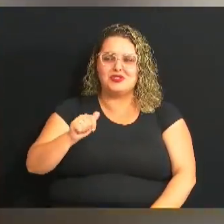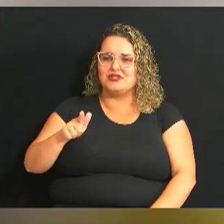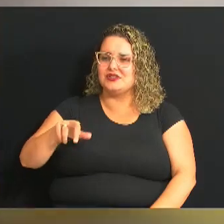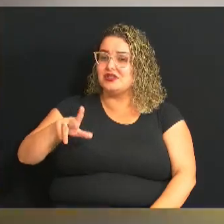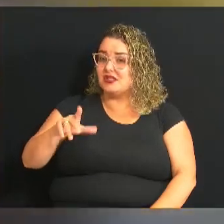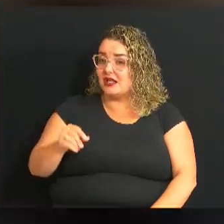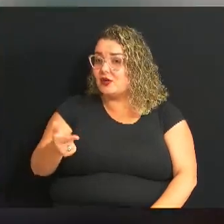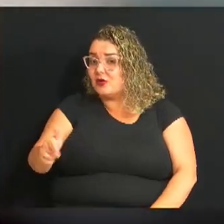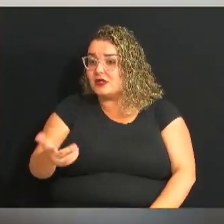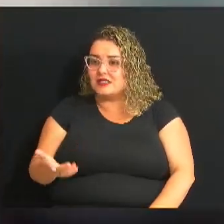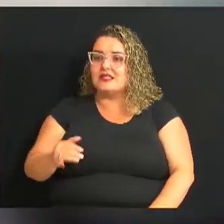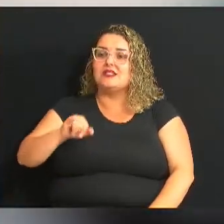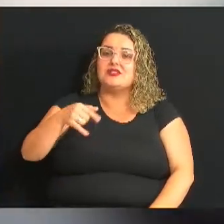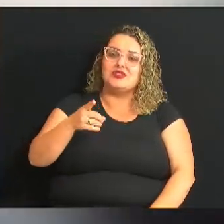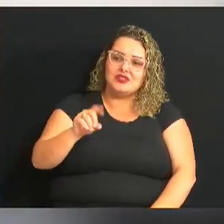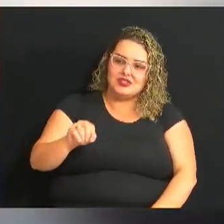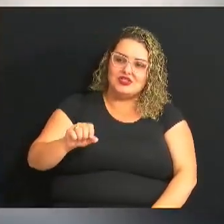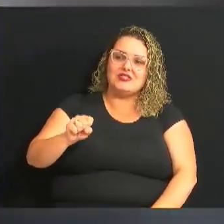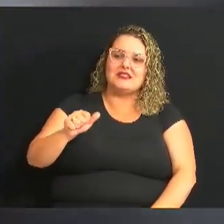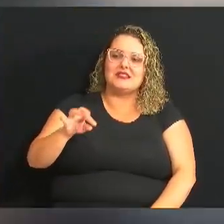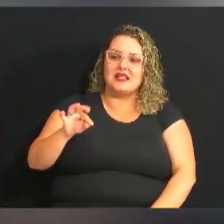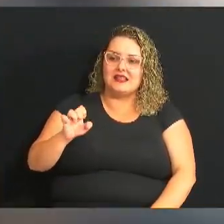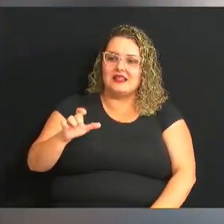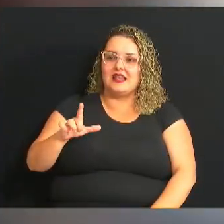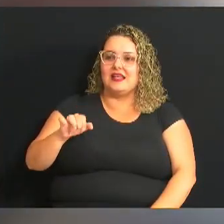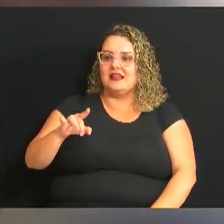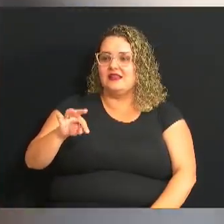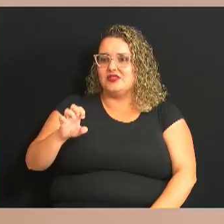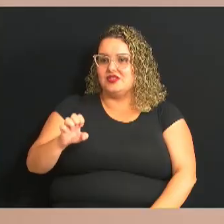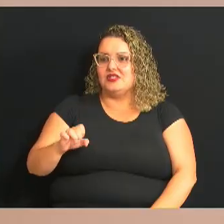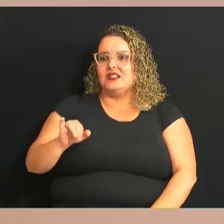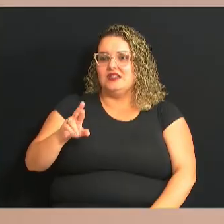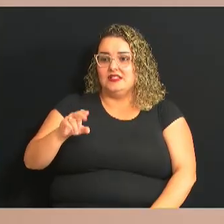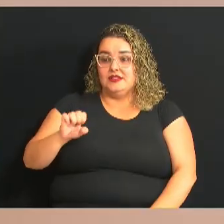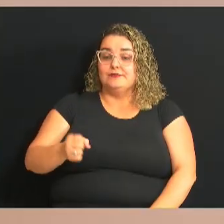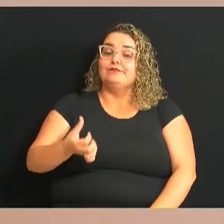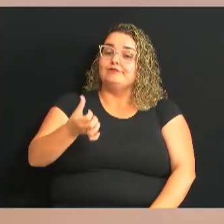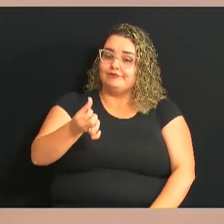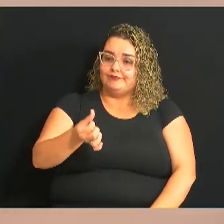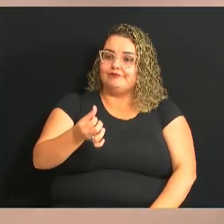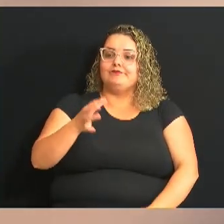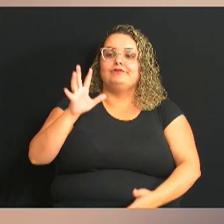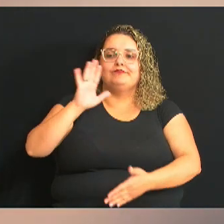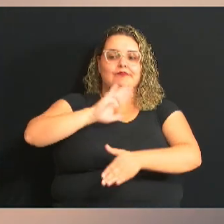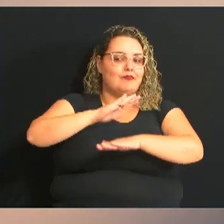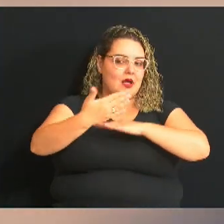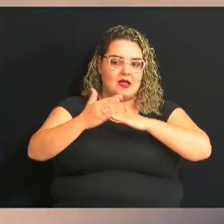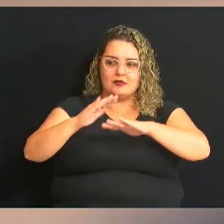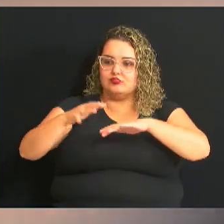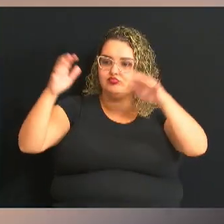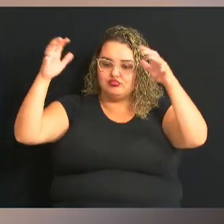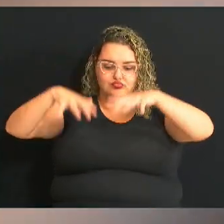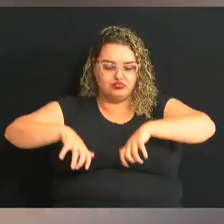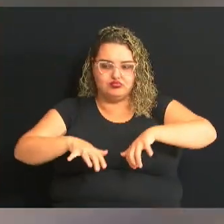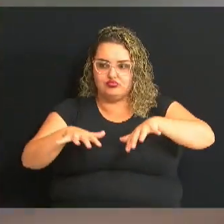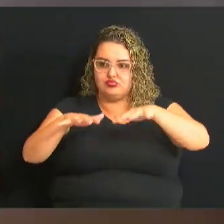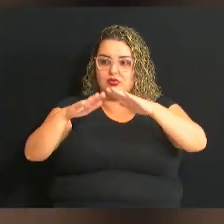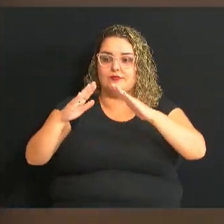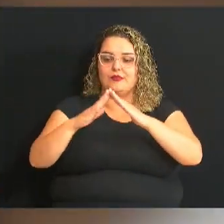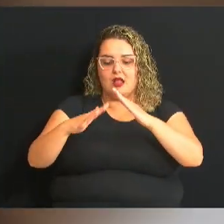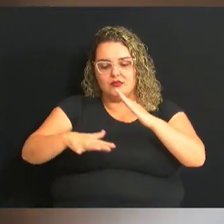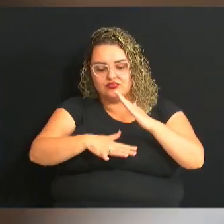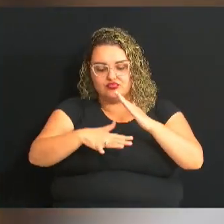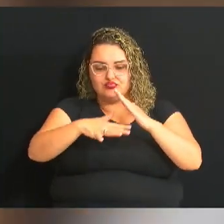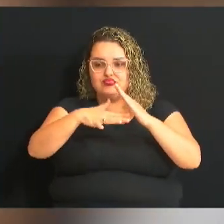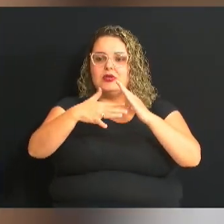Continuação e Jardim Satélite Íris. Então foram as 6 ocorrências de alagamento de imóveis. Também